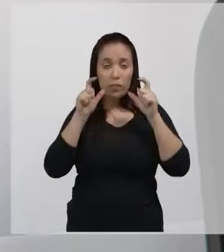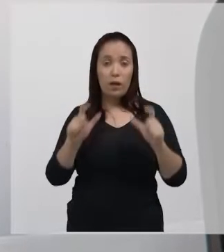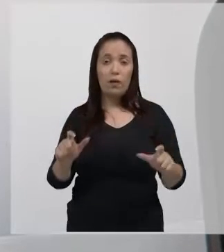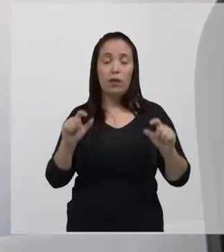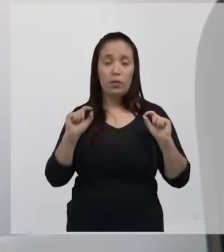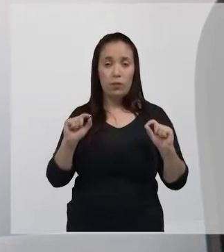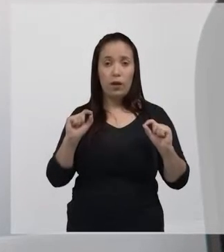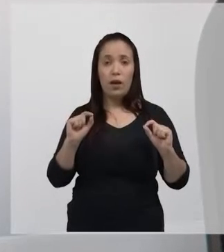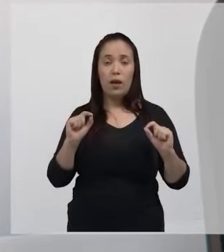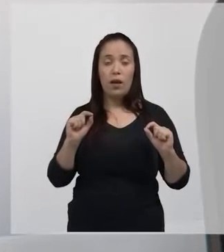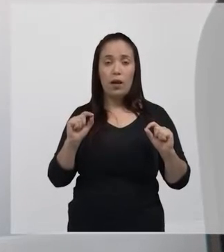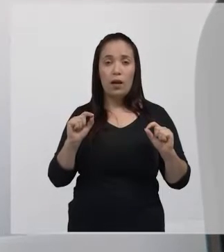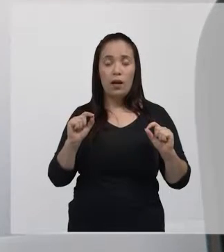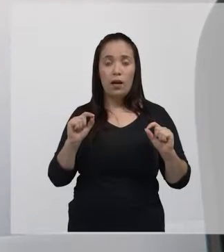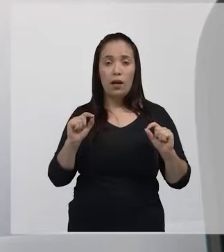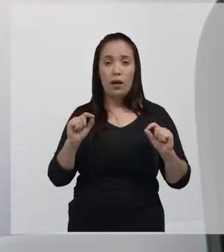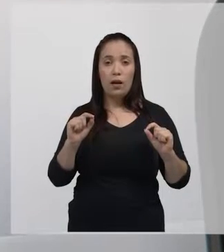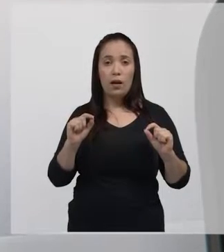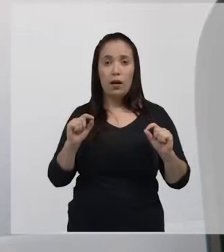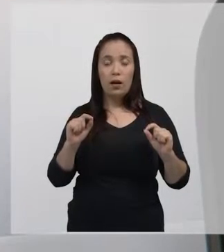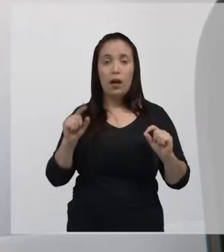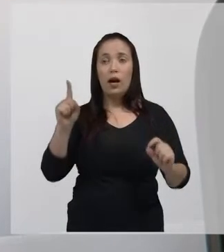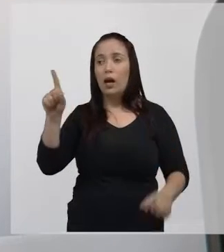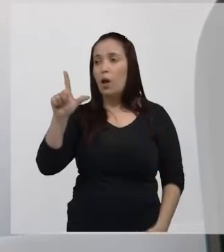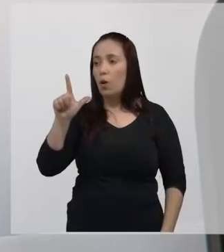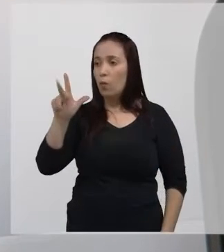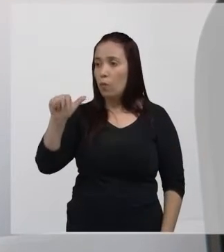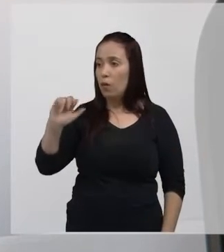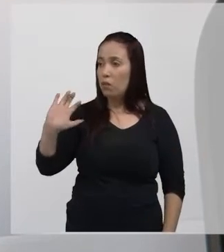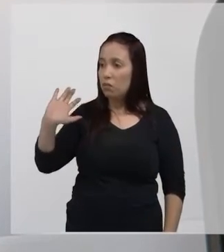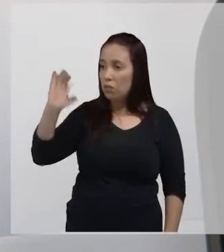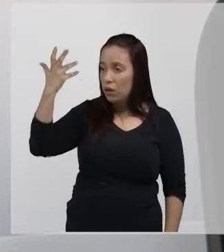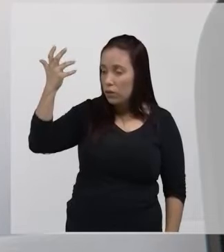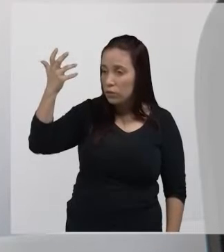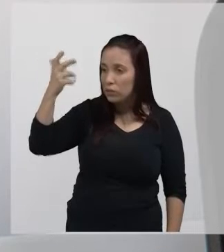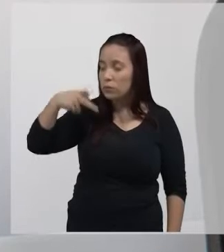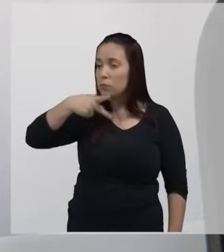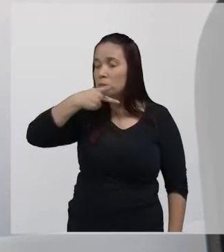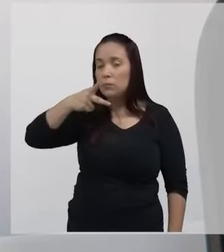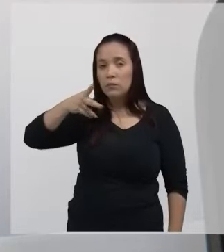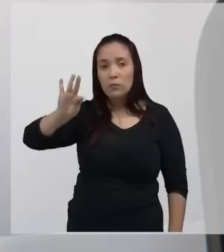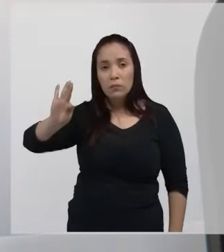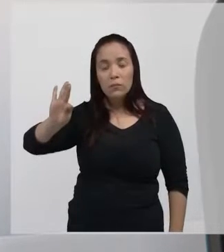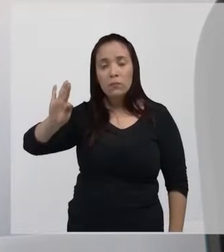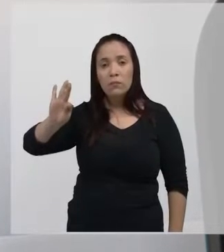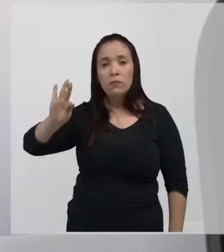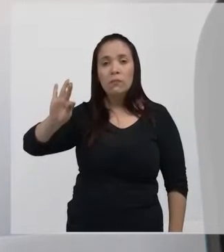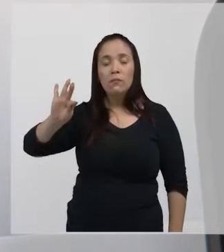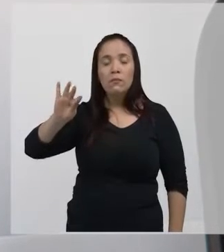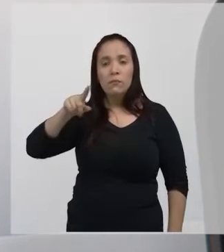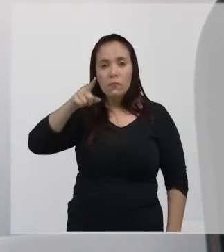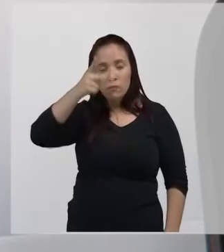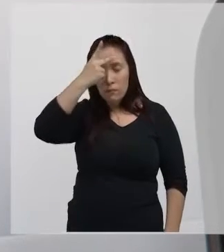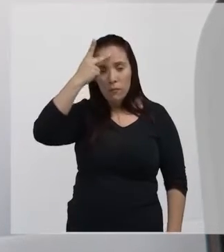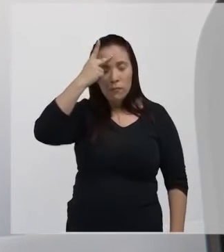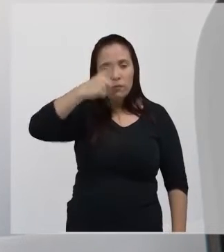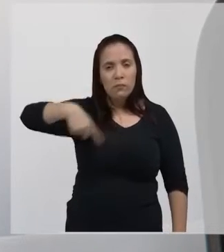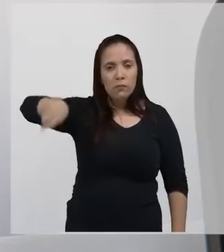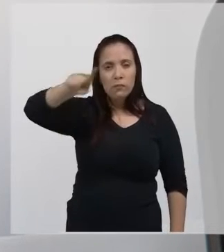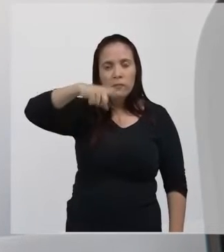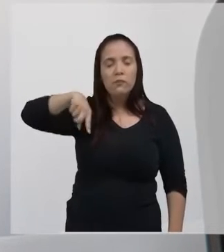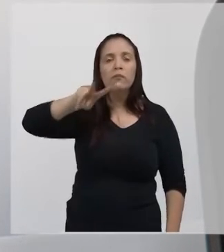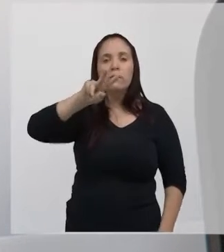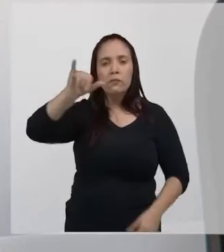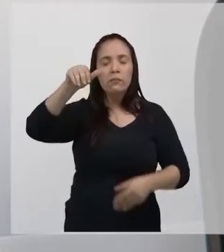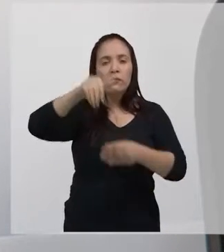é independente da decisão do Lula e da cúpula nacional do Partido dos Trabalhadores. Esse eleitor, Carlos Frederico, ele